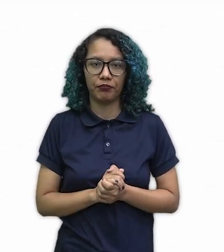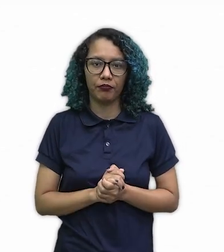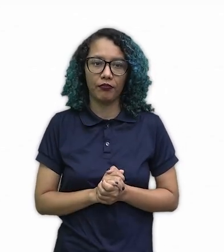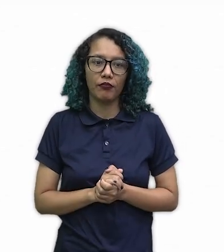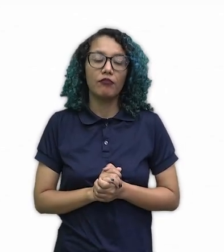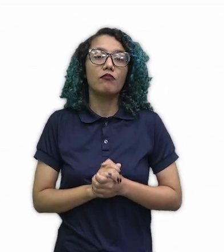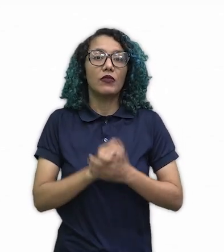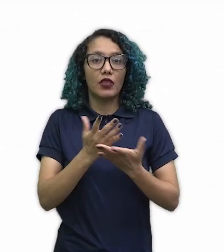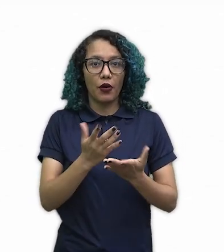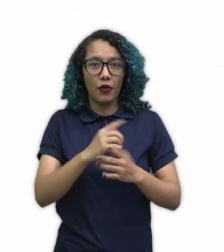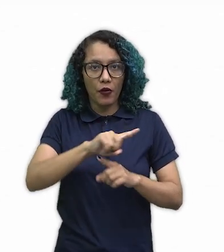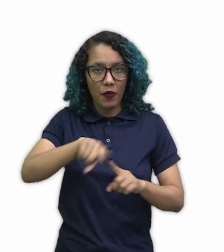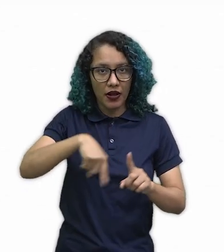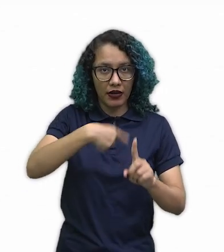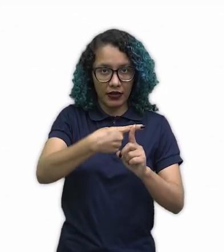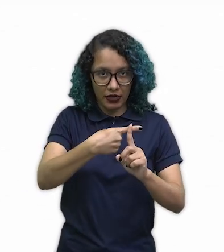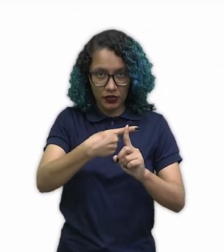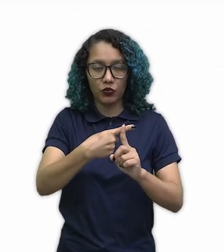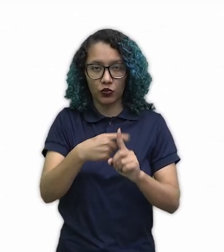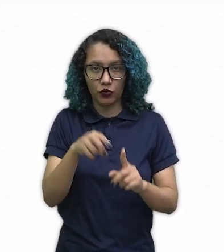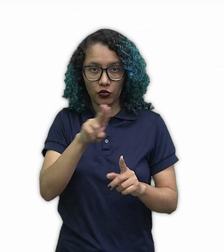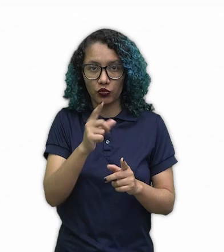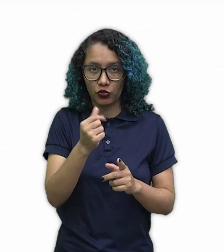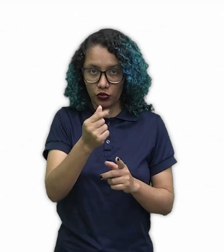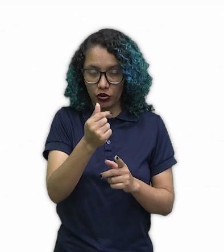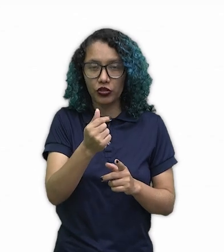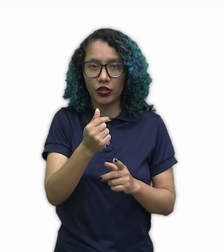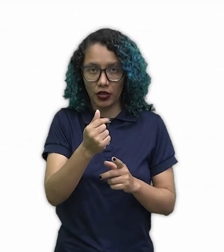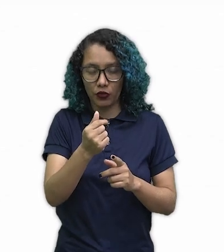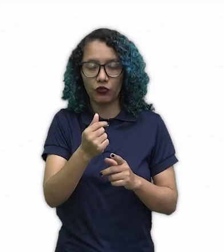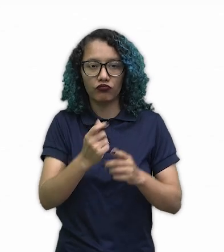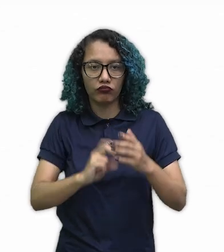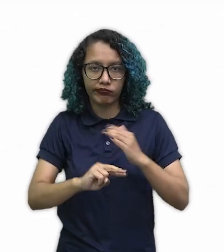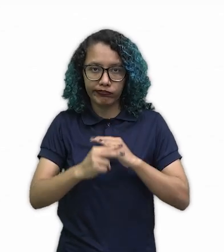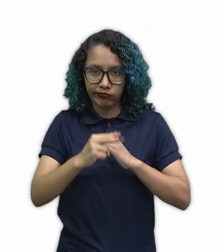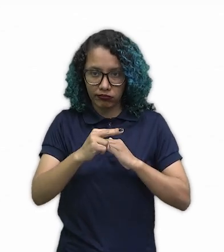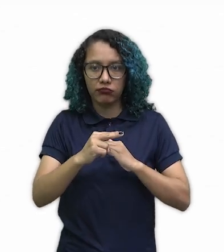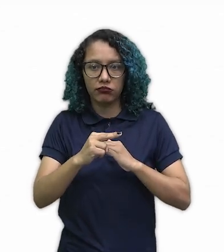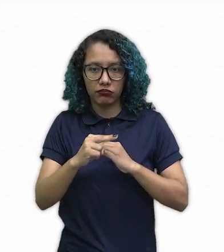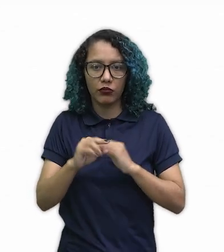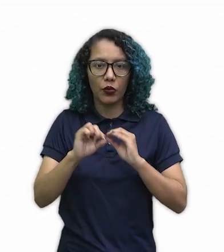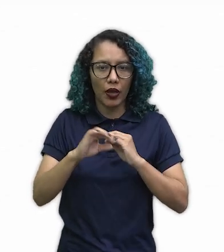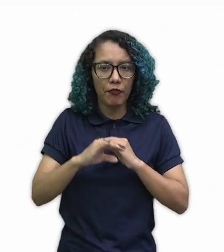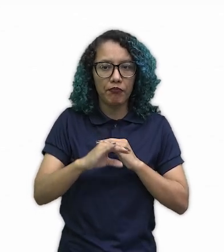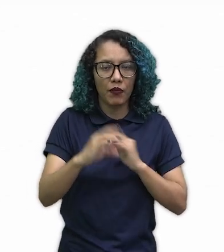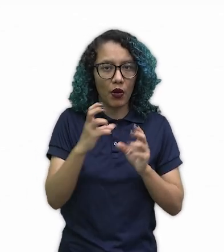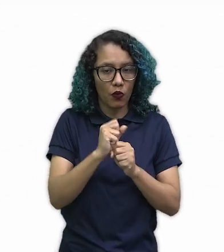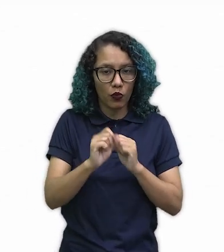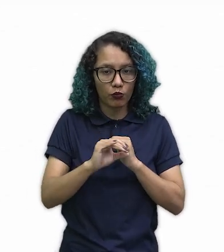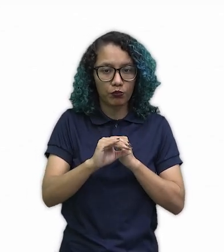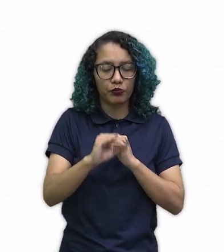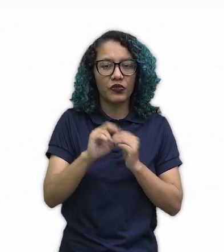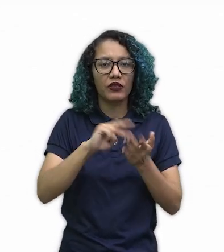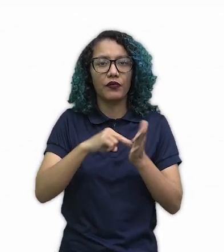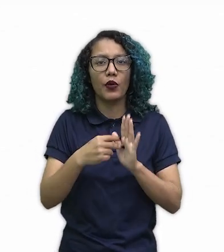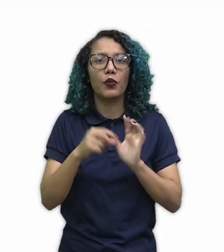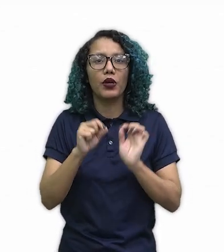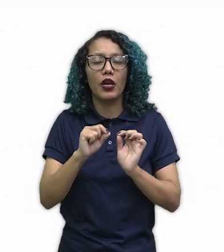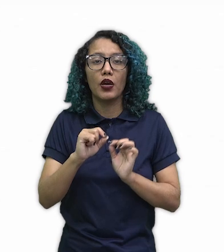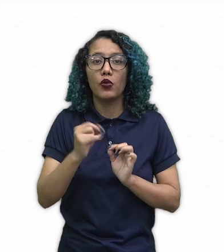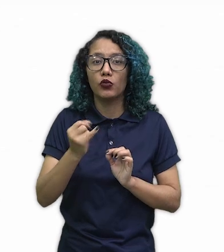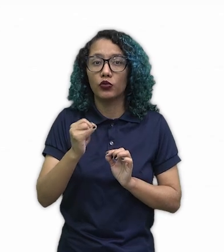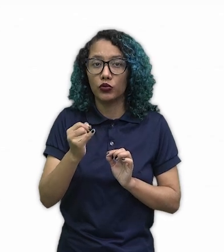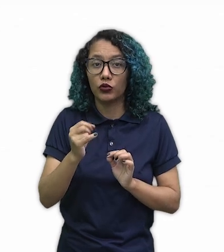remuneração pelo uso do dinheiro calculado de forma linear. Isso significa que os juros são